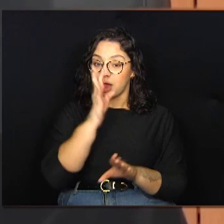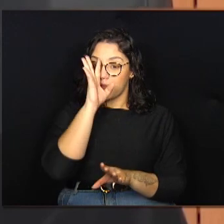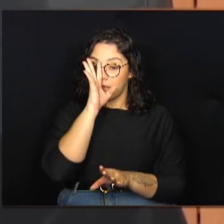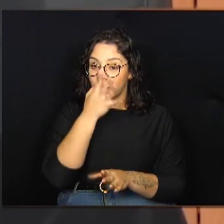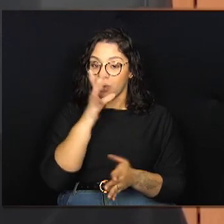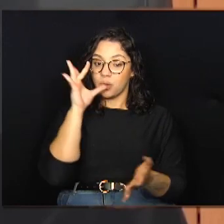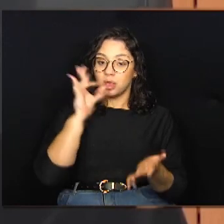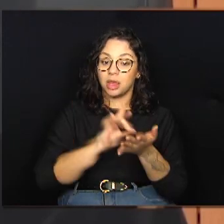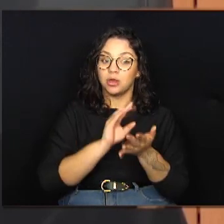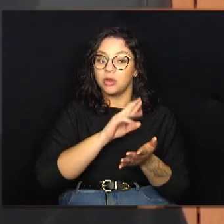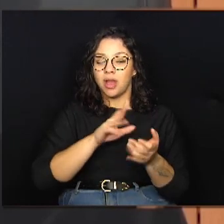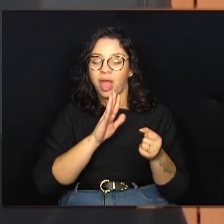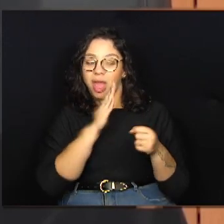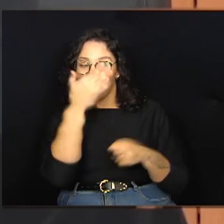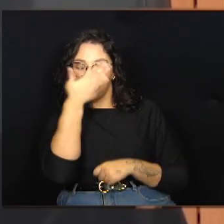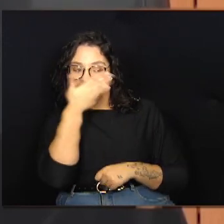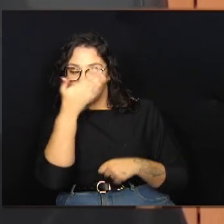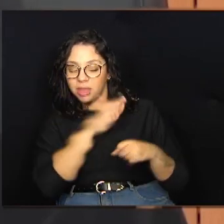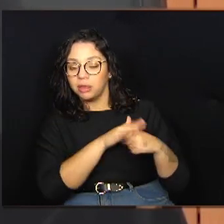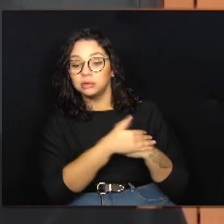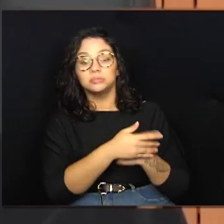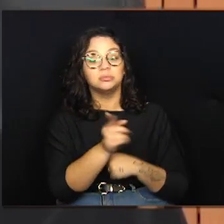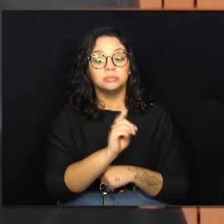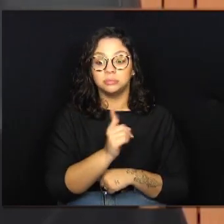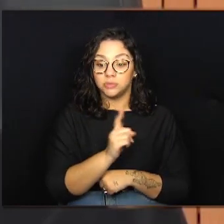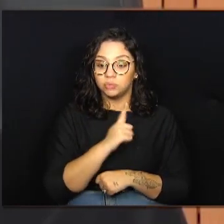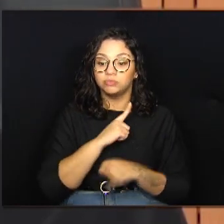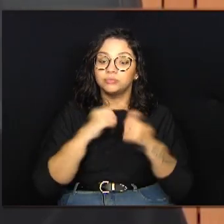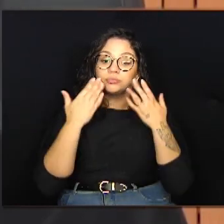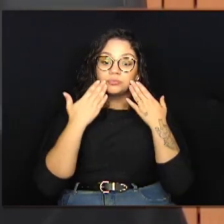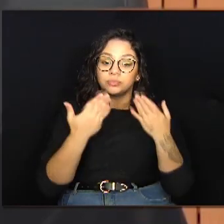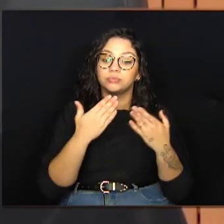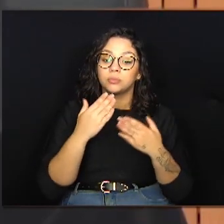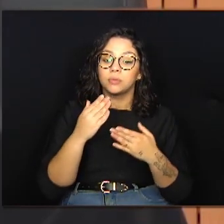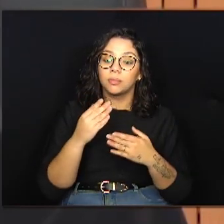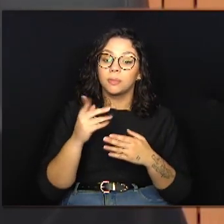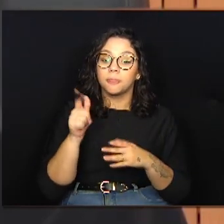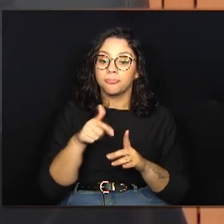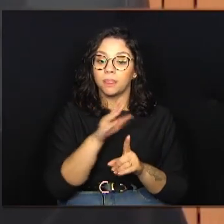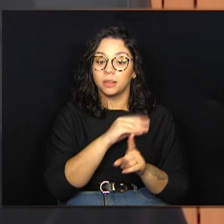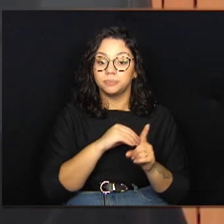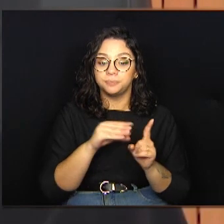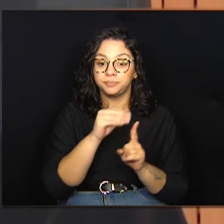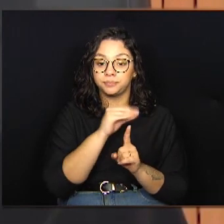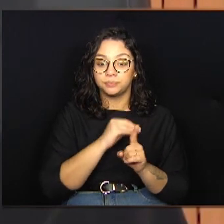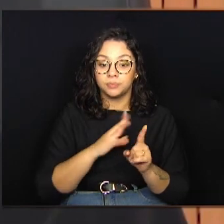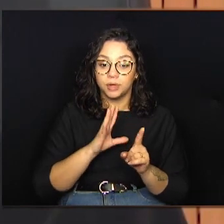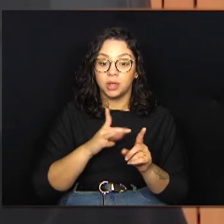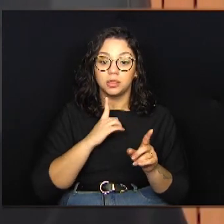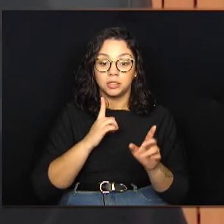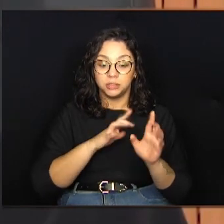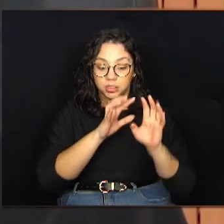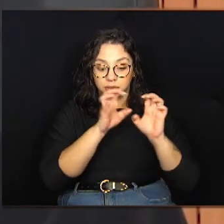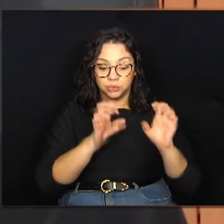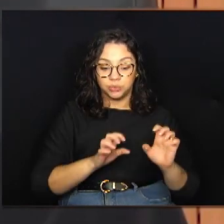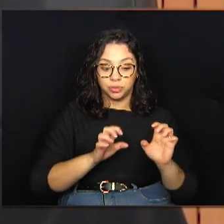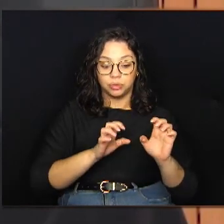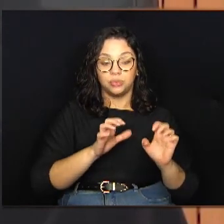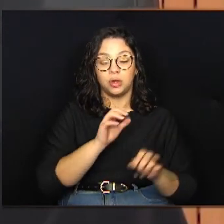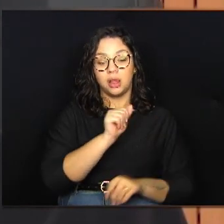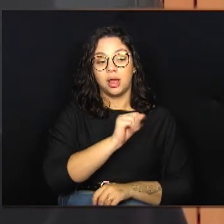mais invisibilizado, né? E portanto, uma vez que o assédio entra dentro da estrutura das CIPAs, a